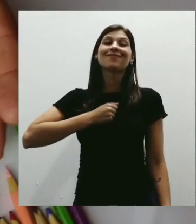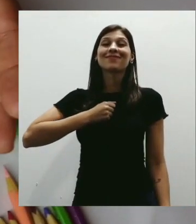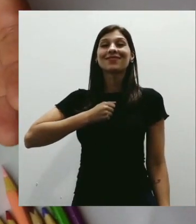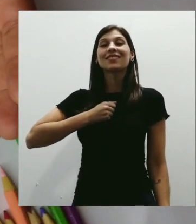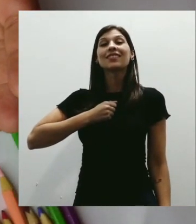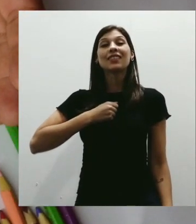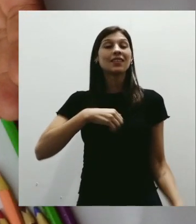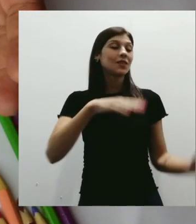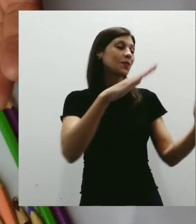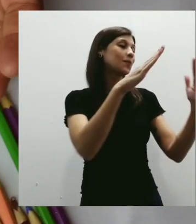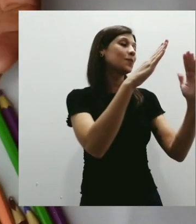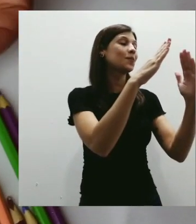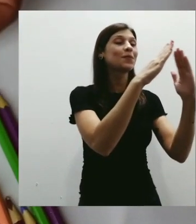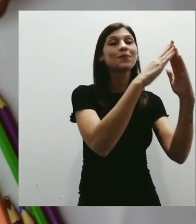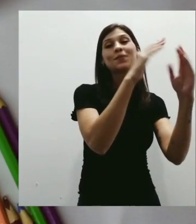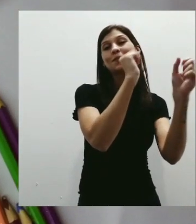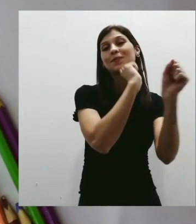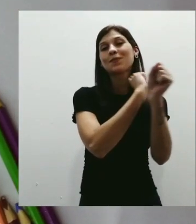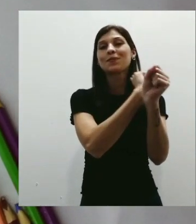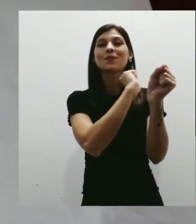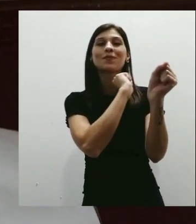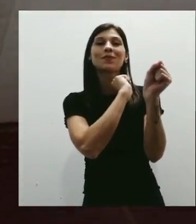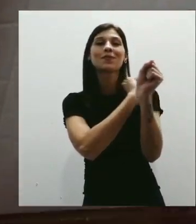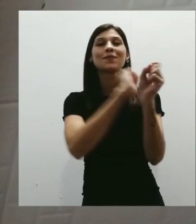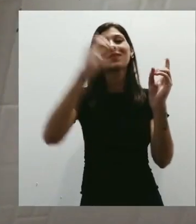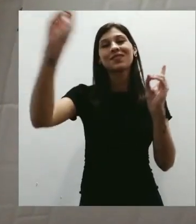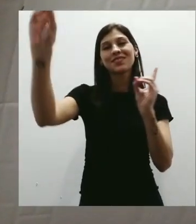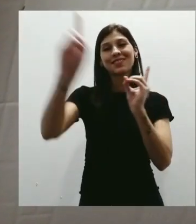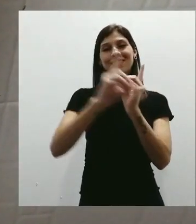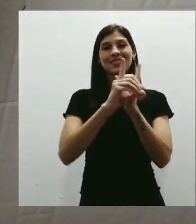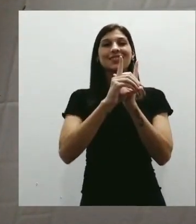estamos, a casinha espera te